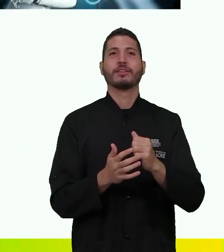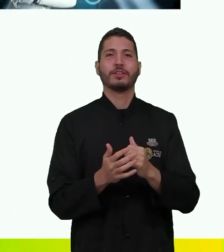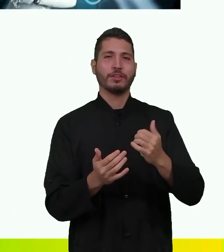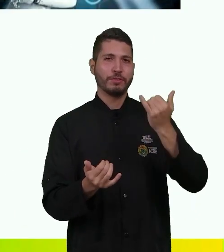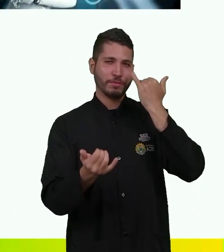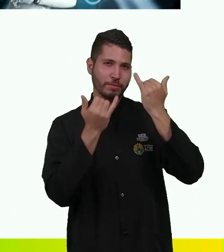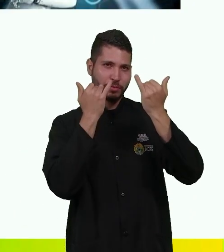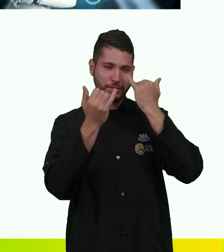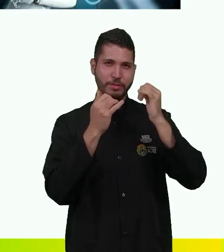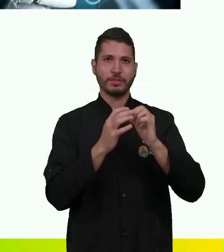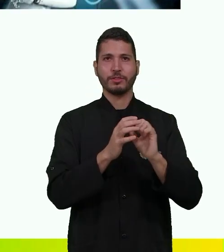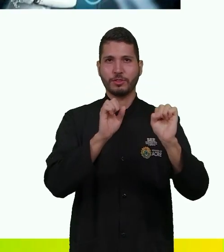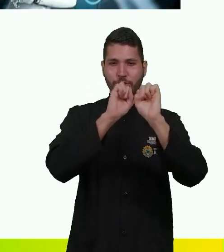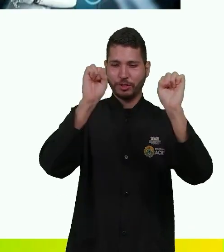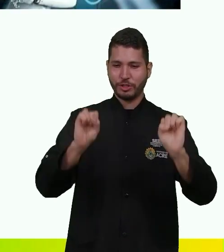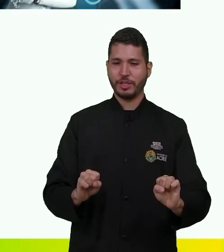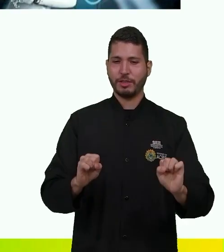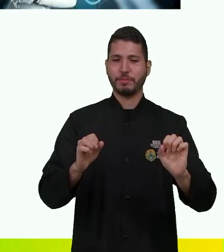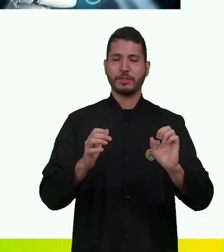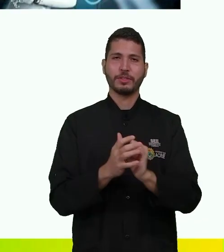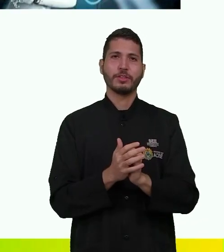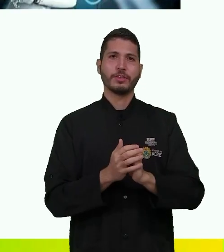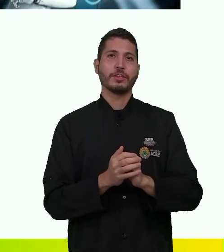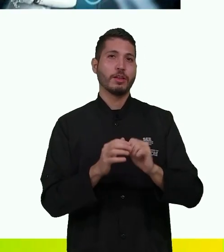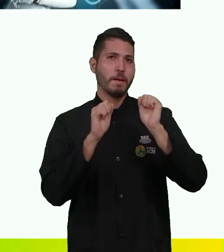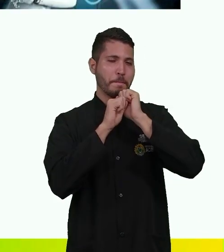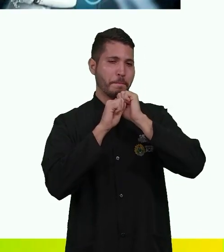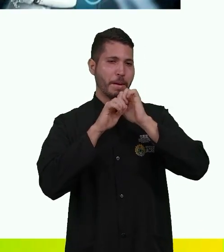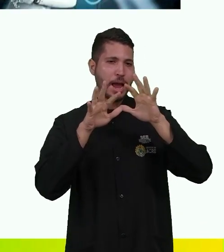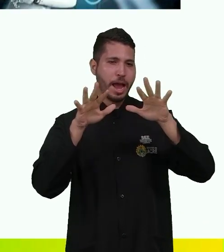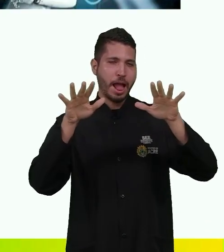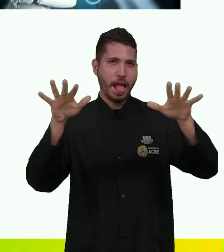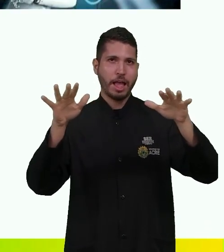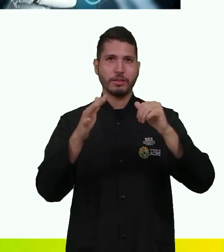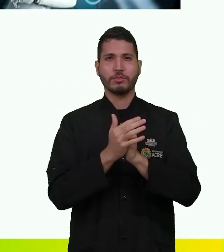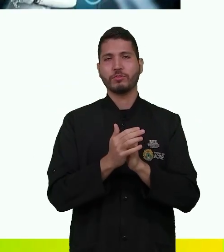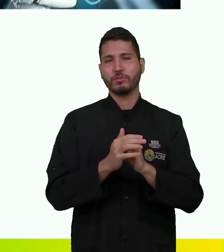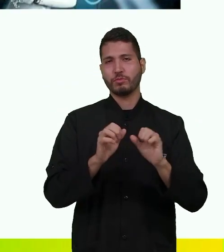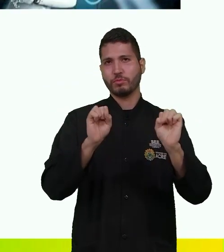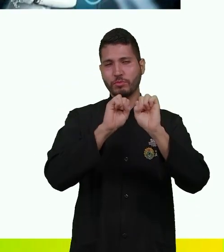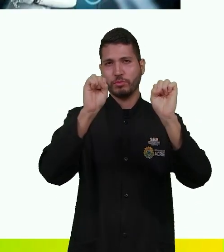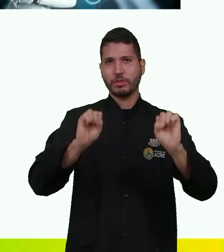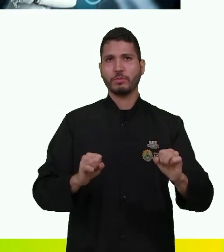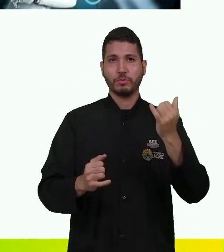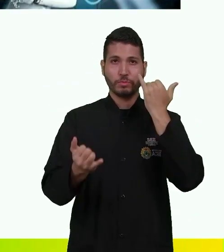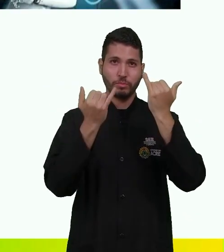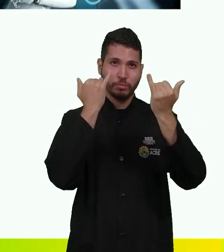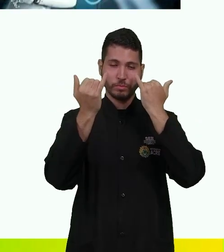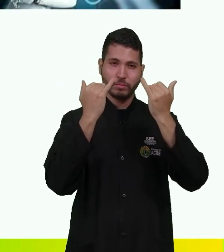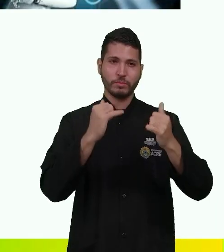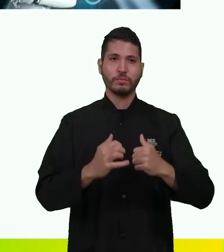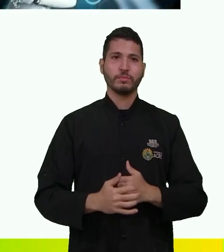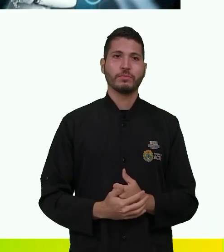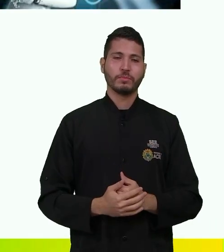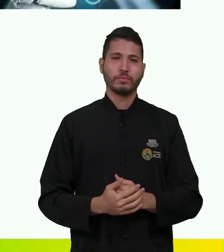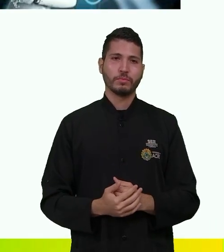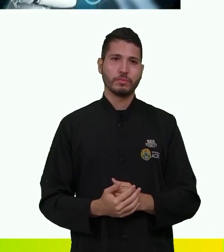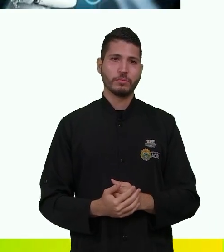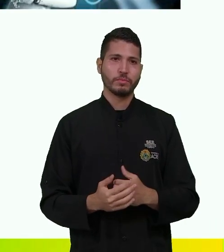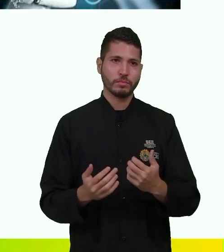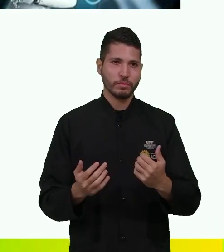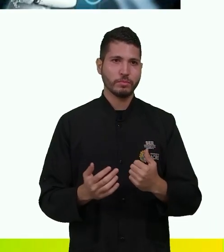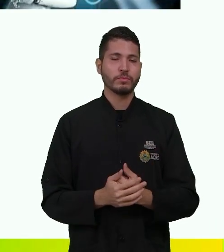sistemas conectados para otimizar processos e melhorar a eficiência. A realidade aumentada da